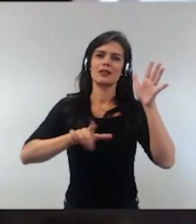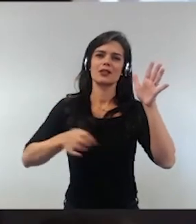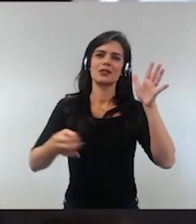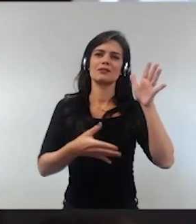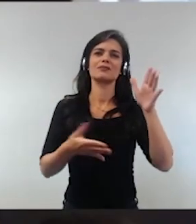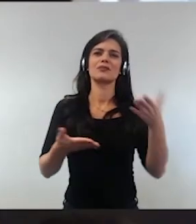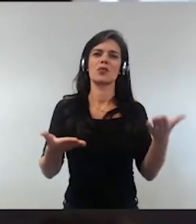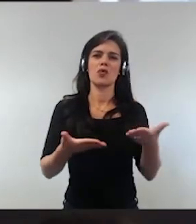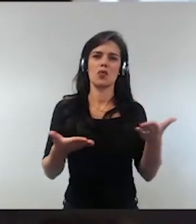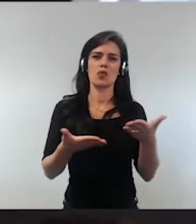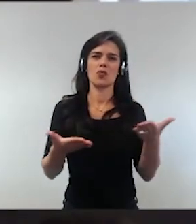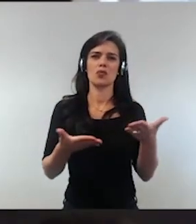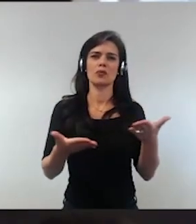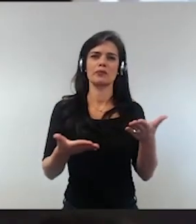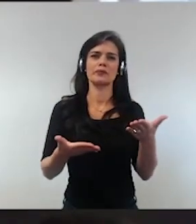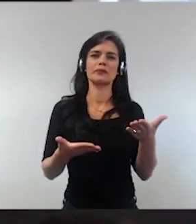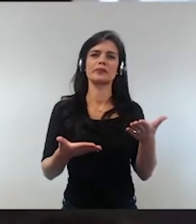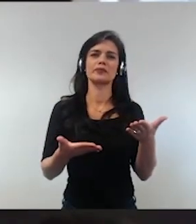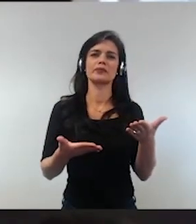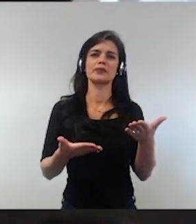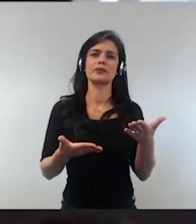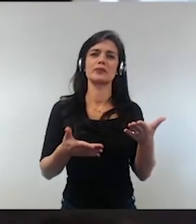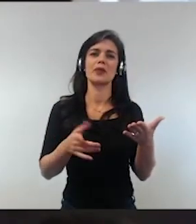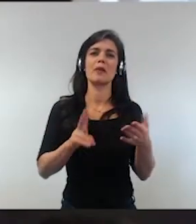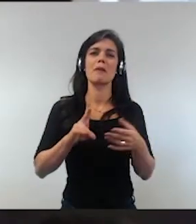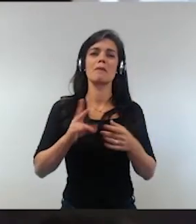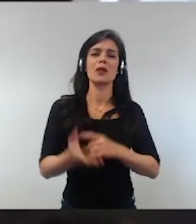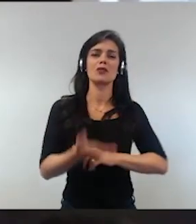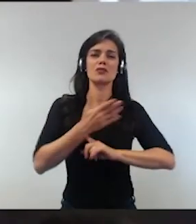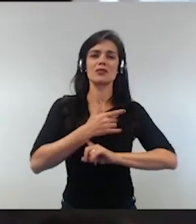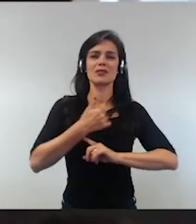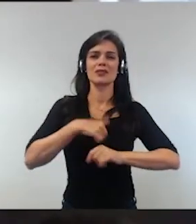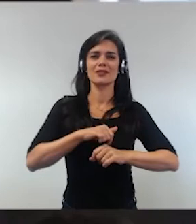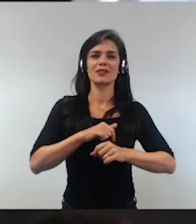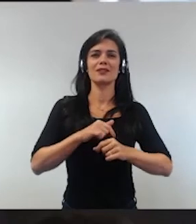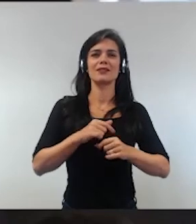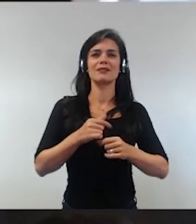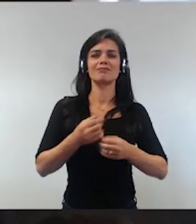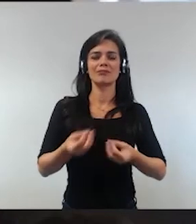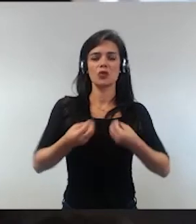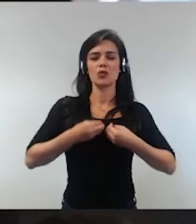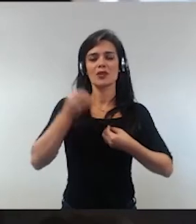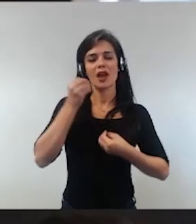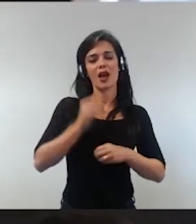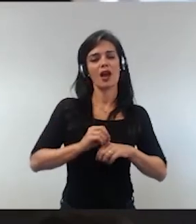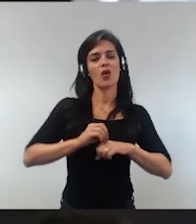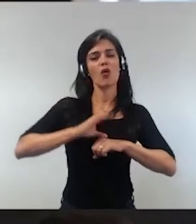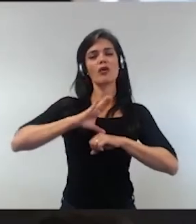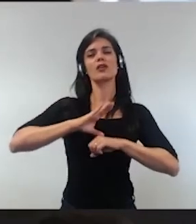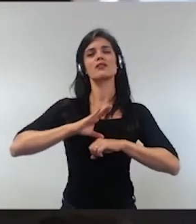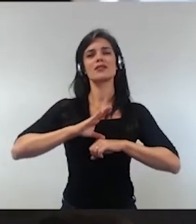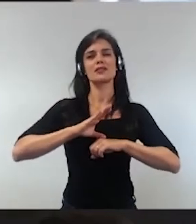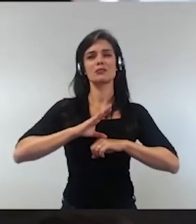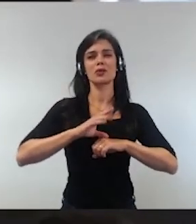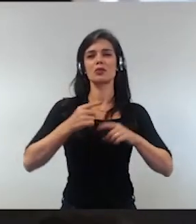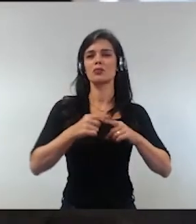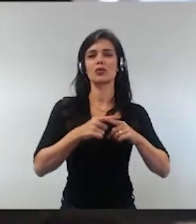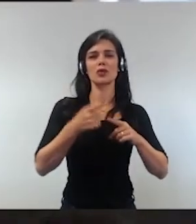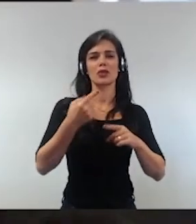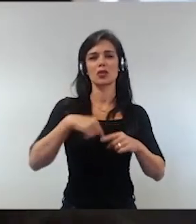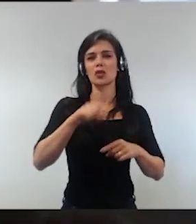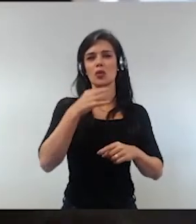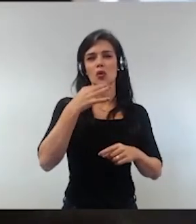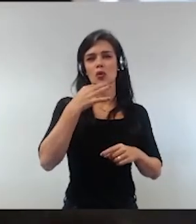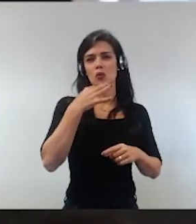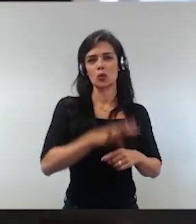contemporânea também, como uma forma de suprir essa falta de realidade que a gente tem no nosso dia a dia, até como muitas